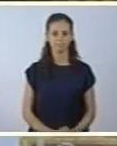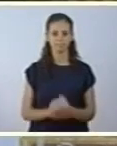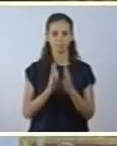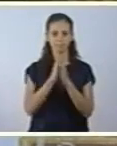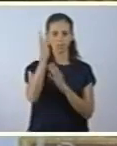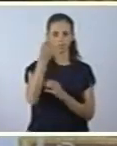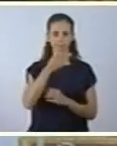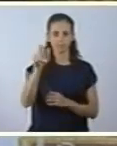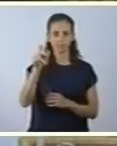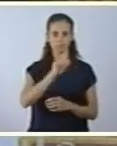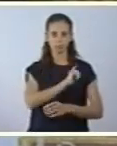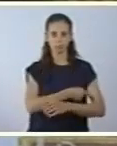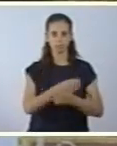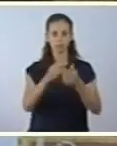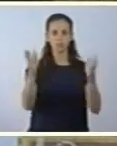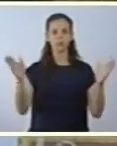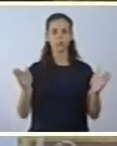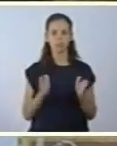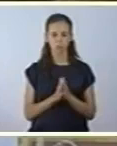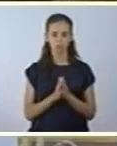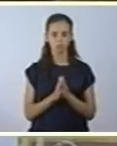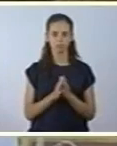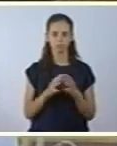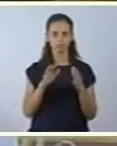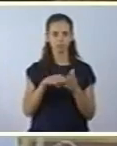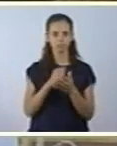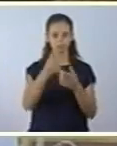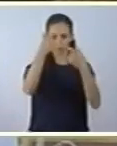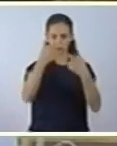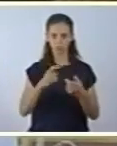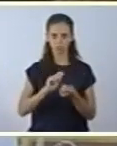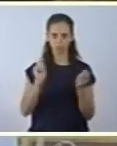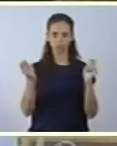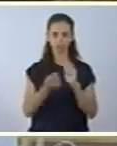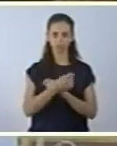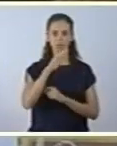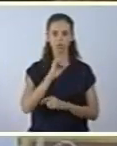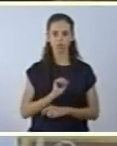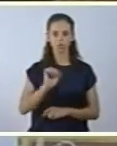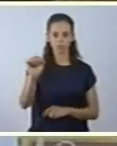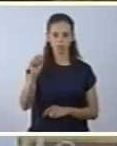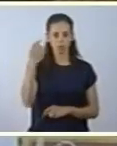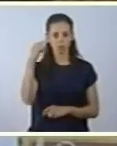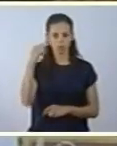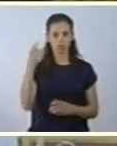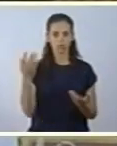Deus eterno e omnipotente, que na gloriosa transfiguração do vosso Filho